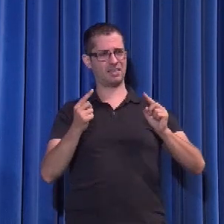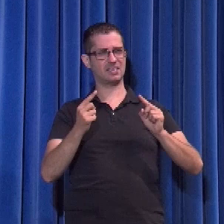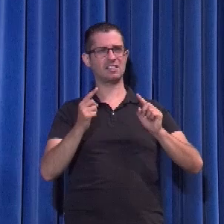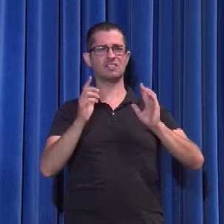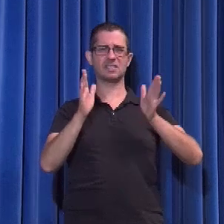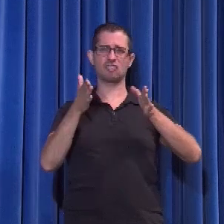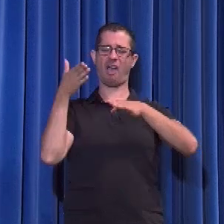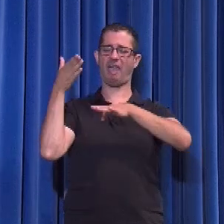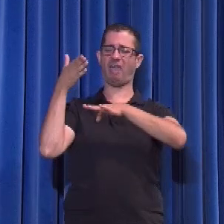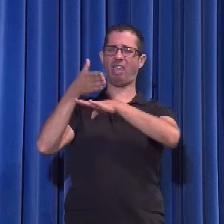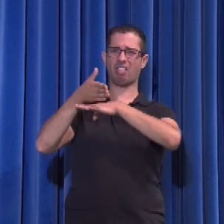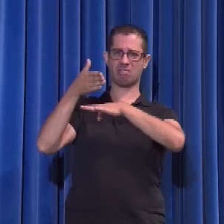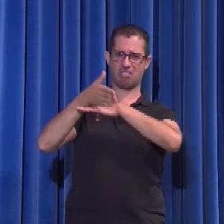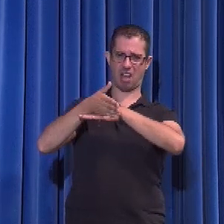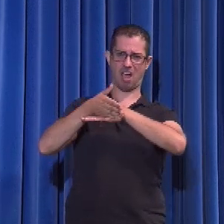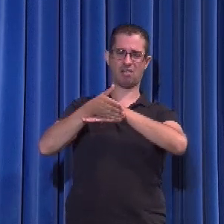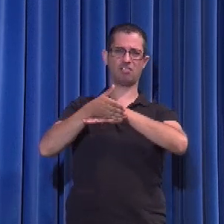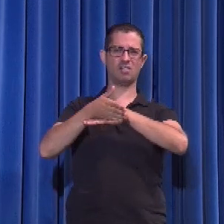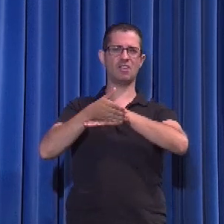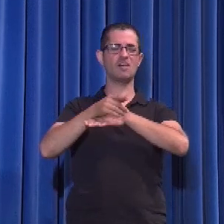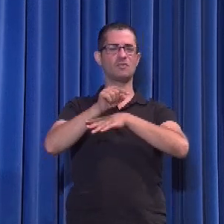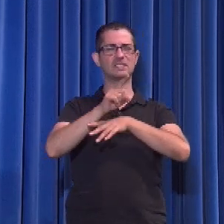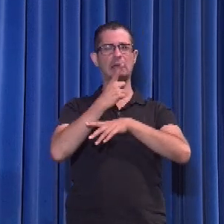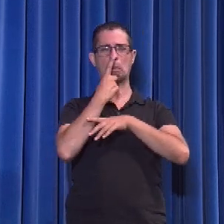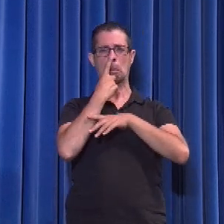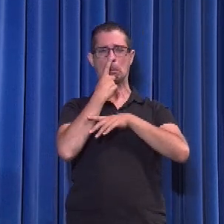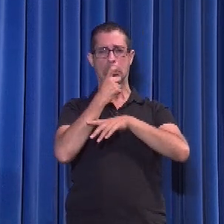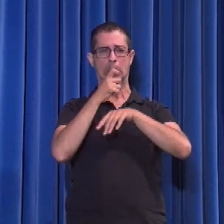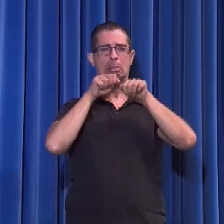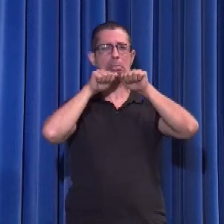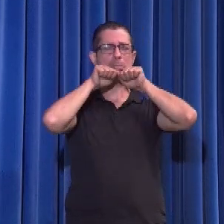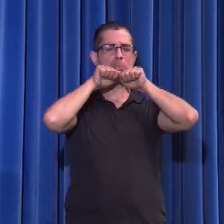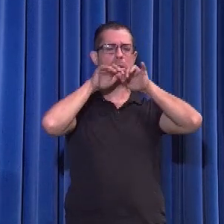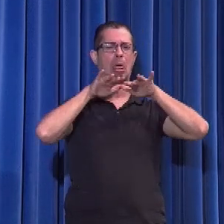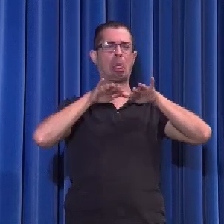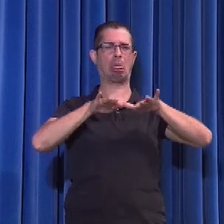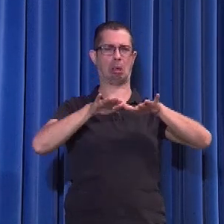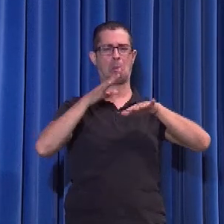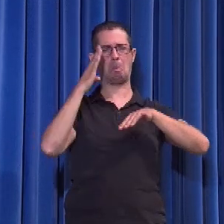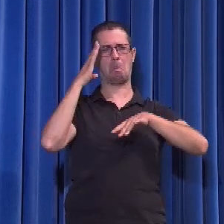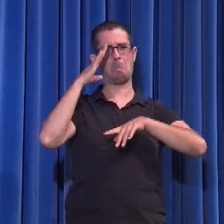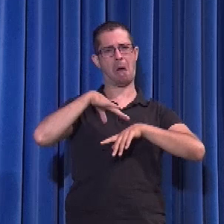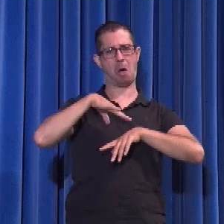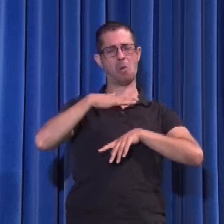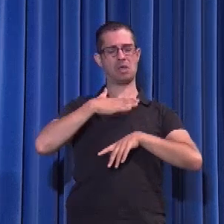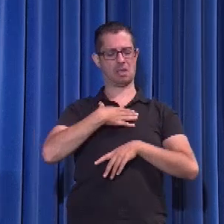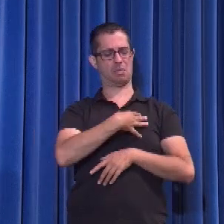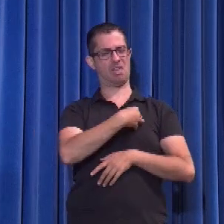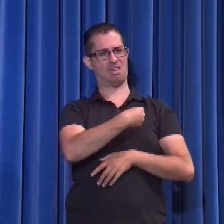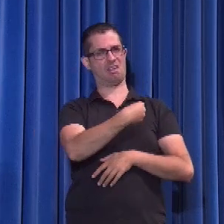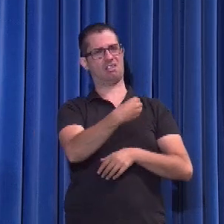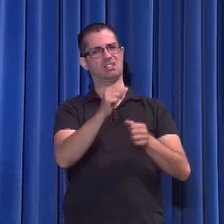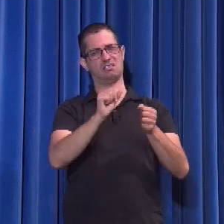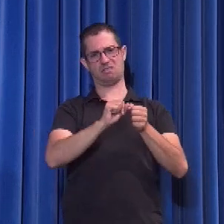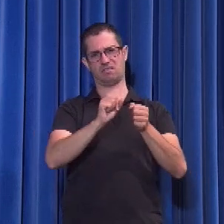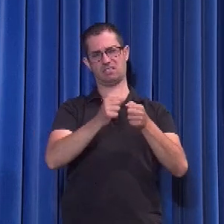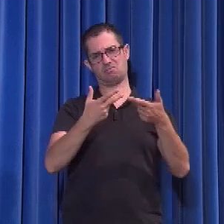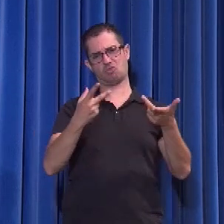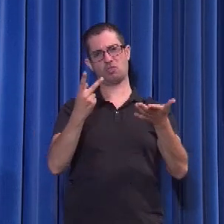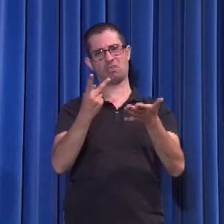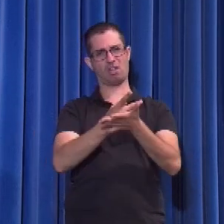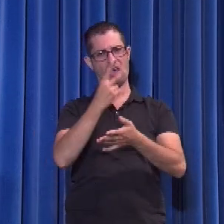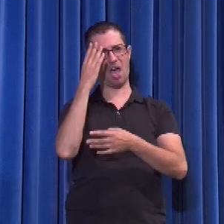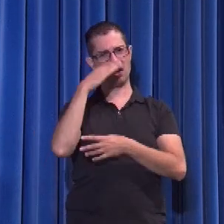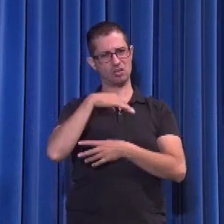entrado nela, vós a contaminaste, e da minha herança fizeste abominação.